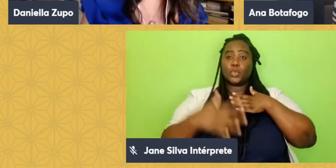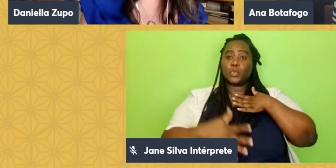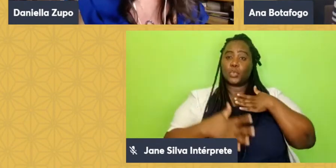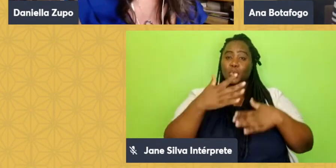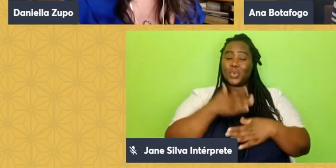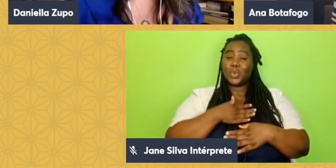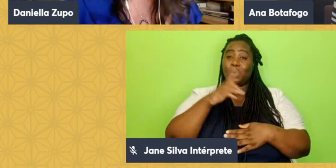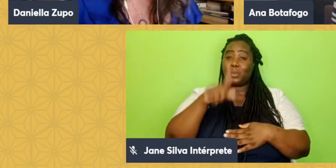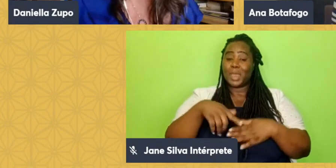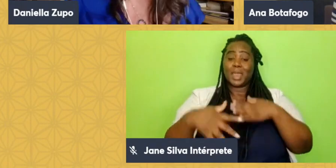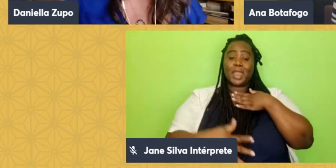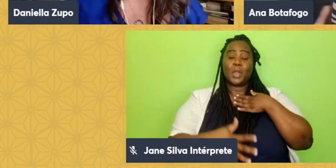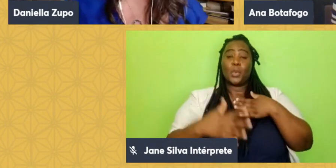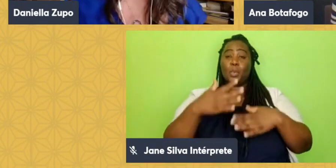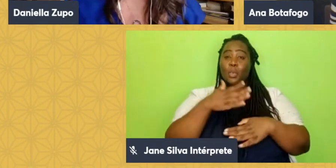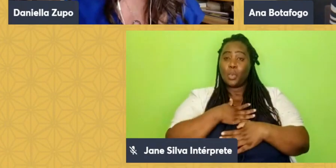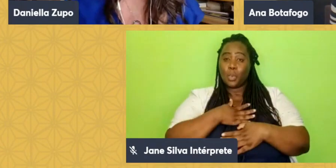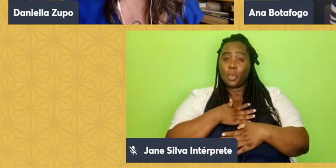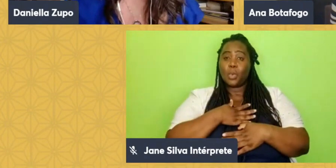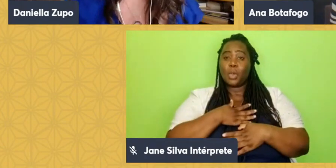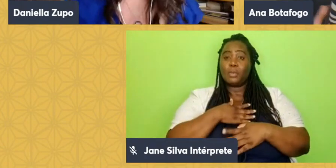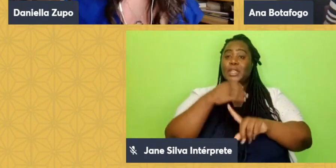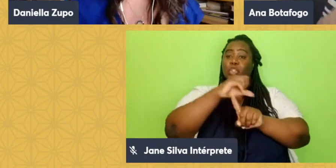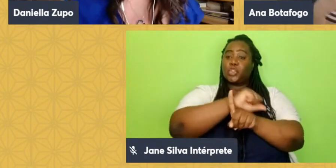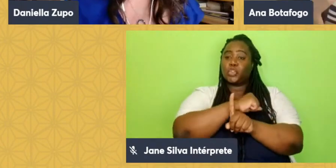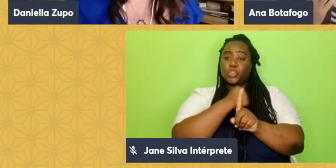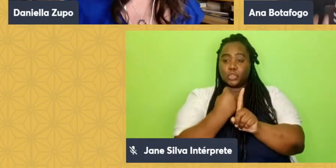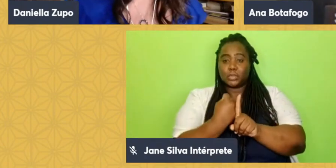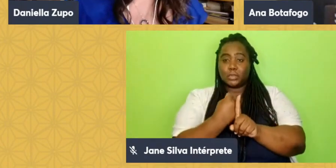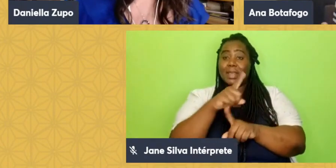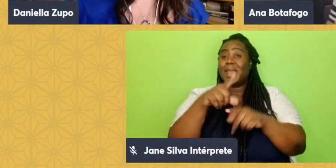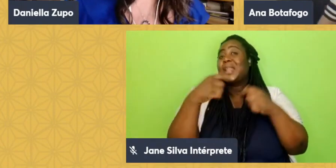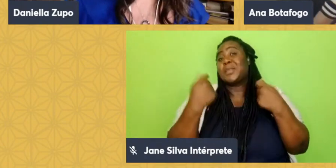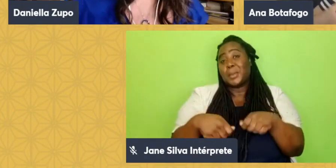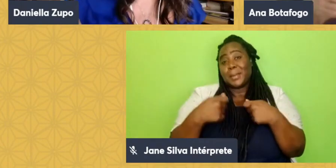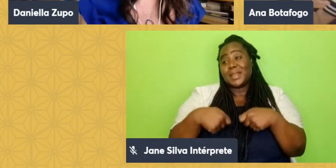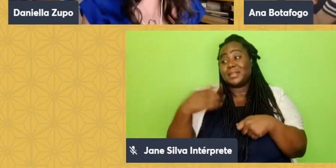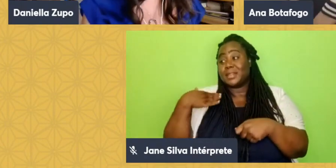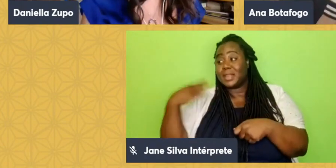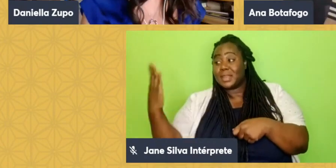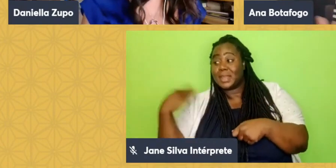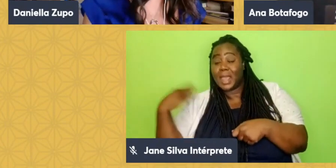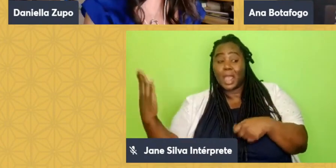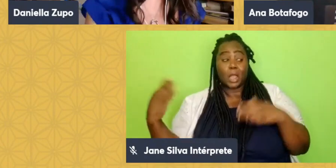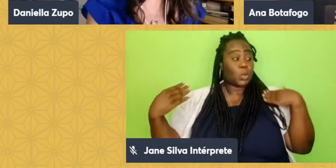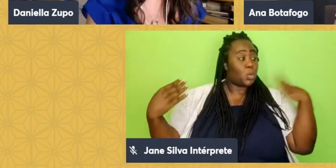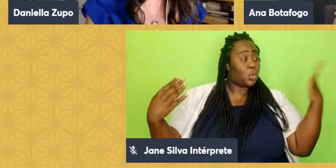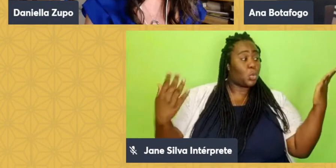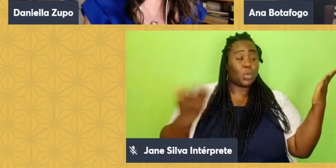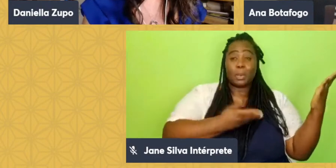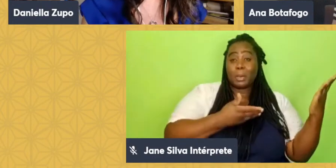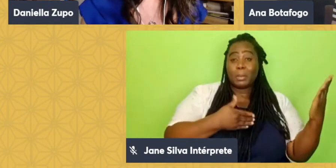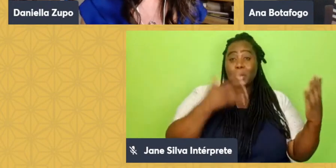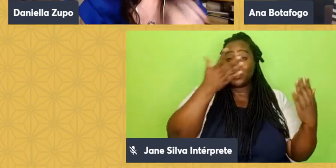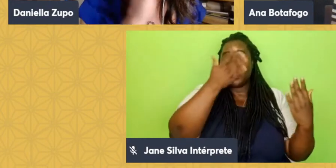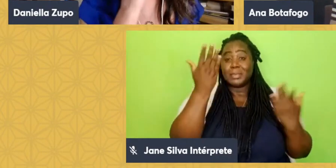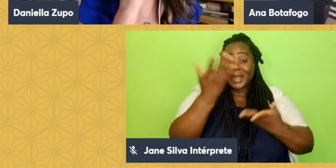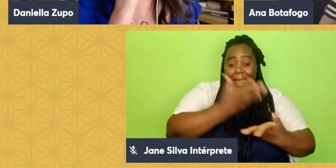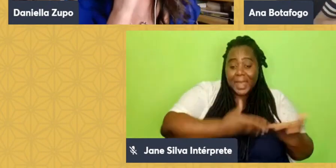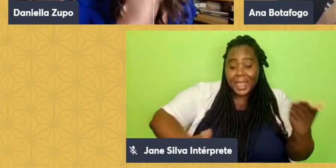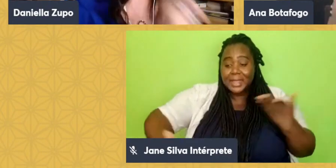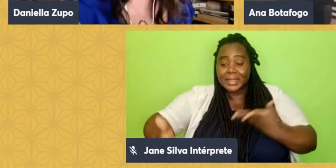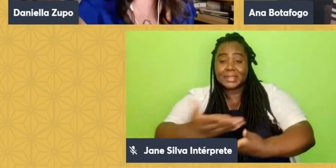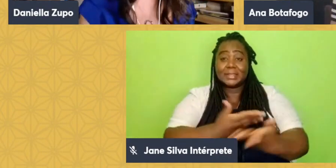é um corpo também eu diria um corpo sociável ele precisa do outro ele precisa dessa interação